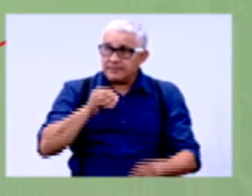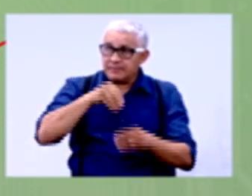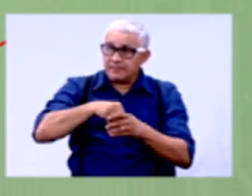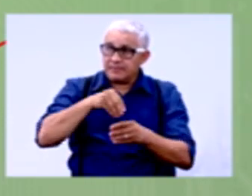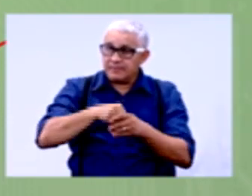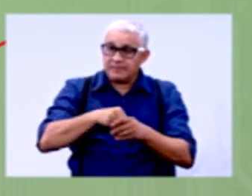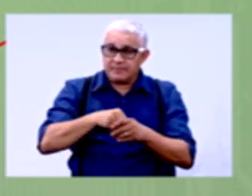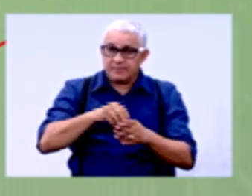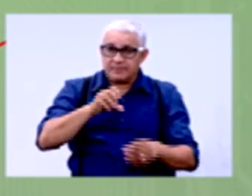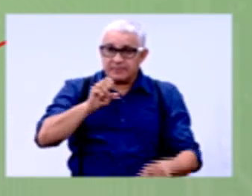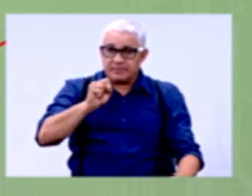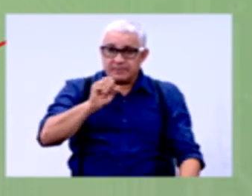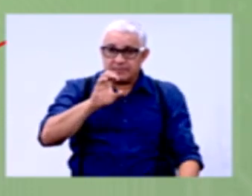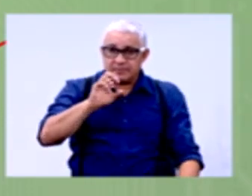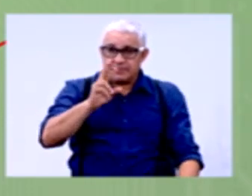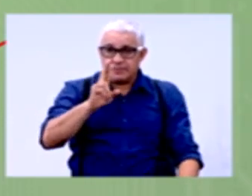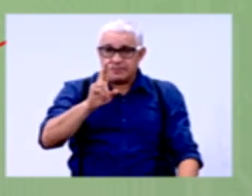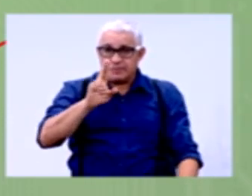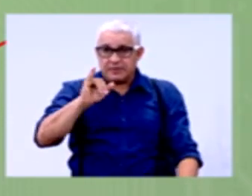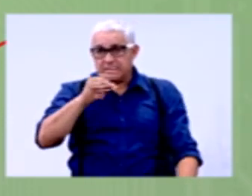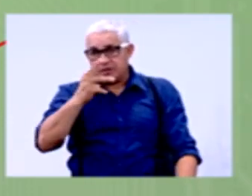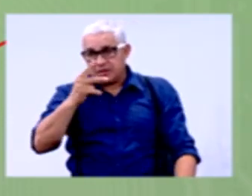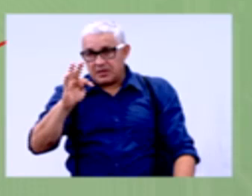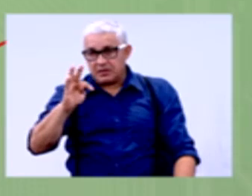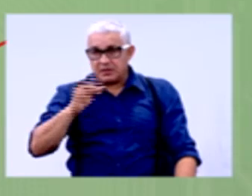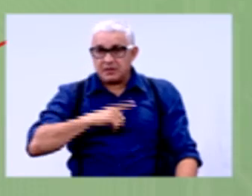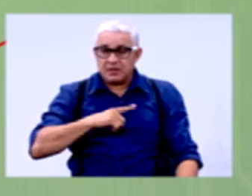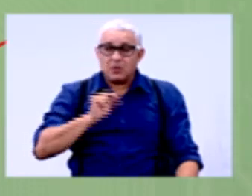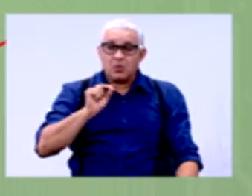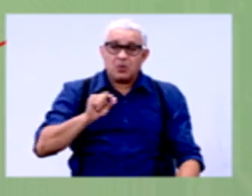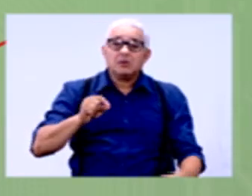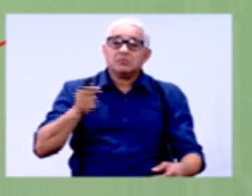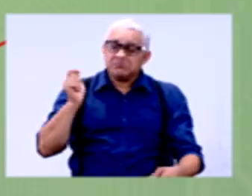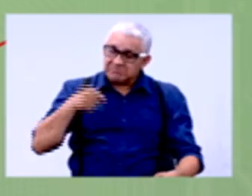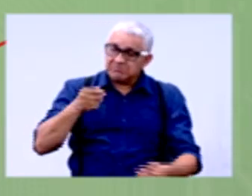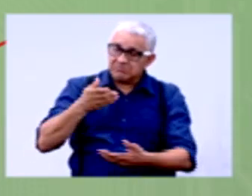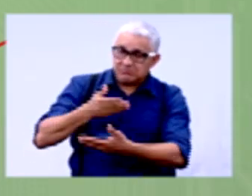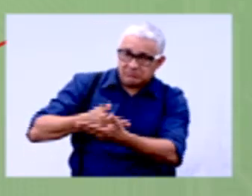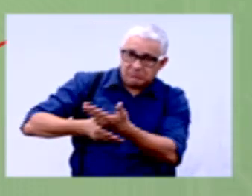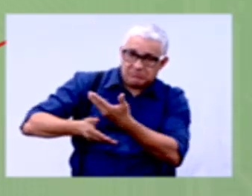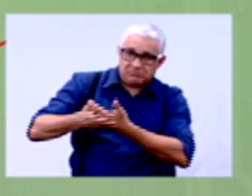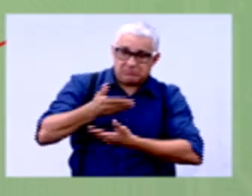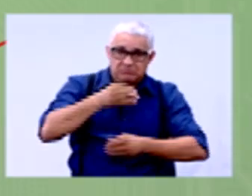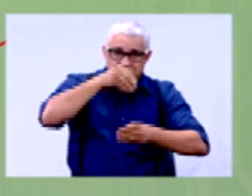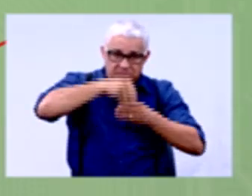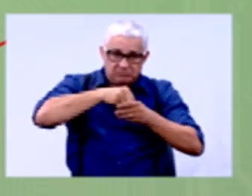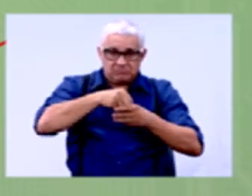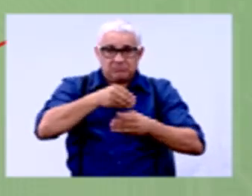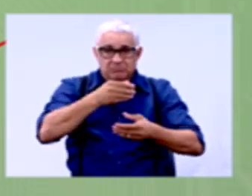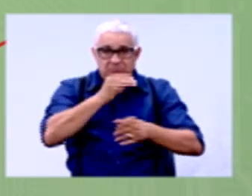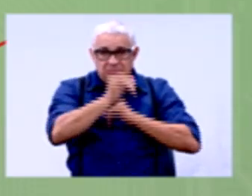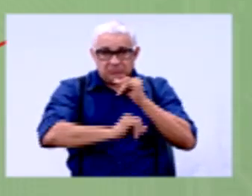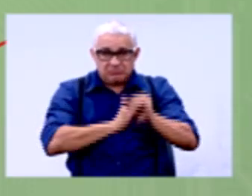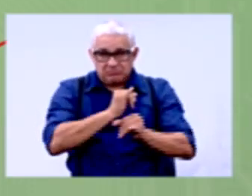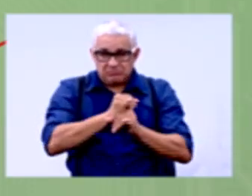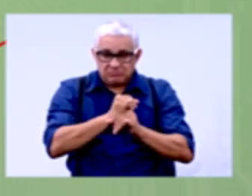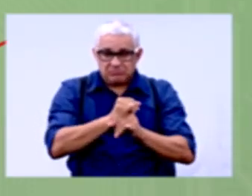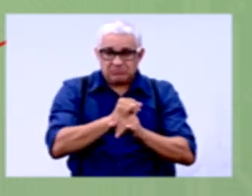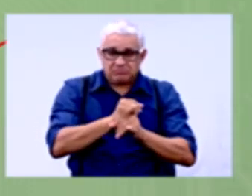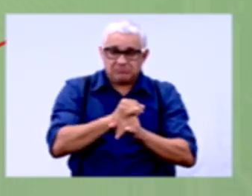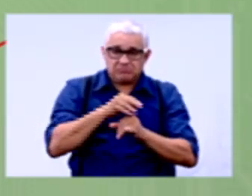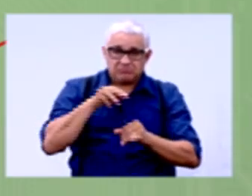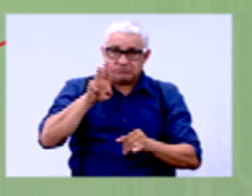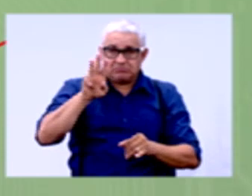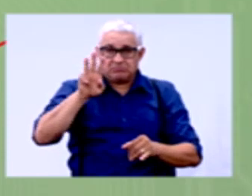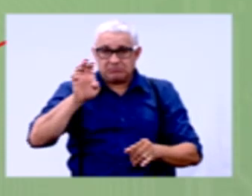desse script, aqui fecha script. E aí dessa forma nós conseguimos interagir com a nossa página, né? Fazendo